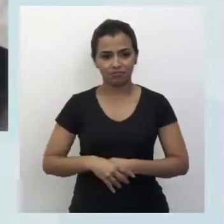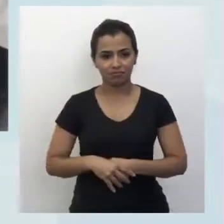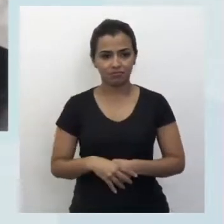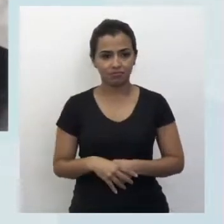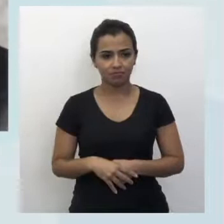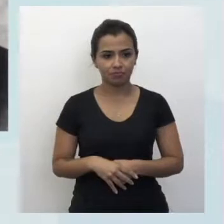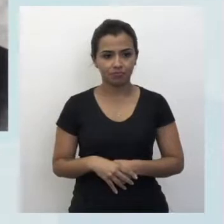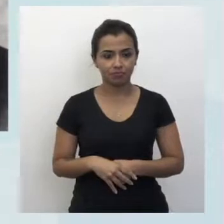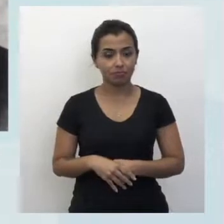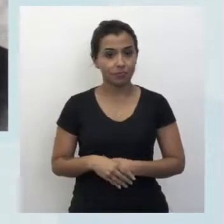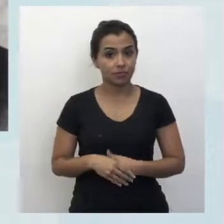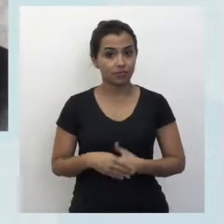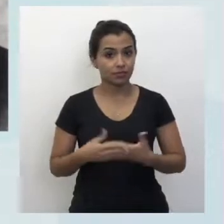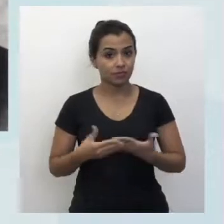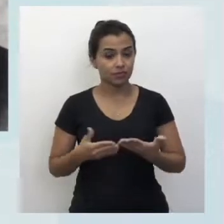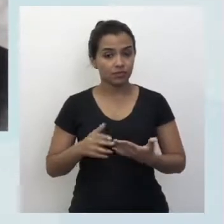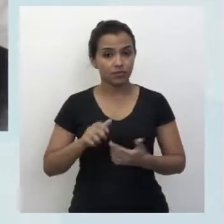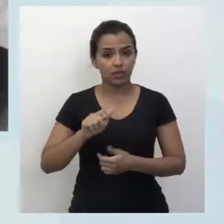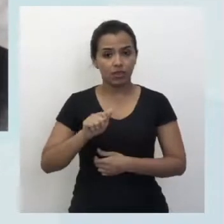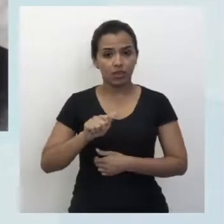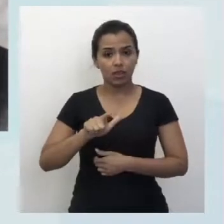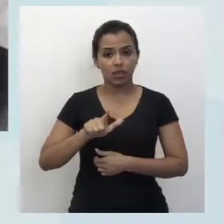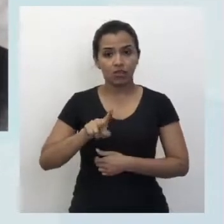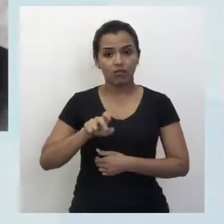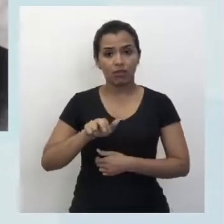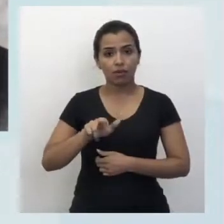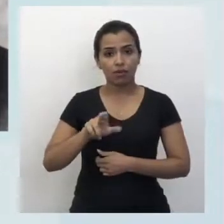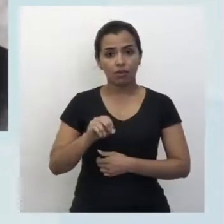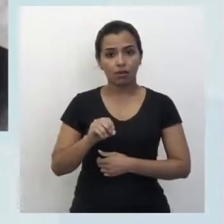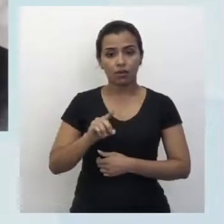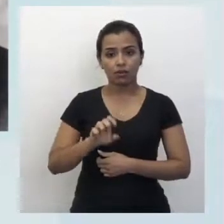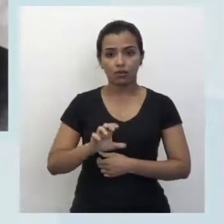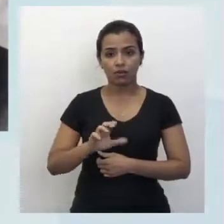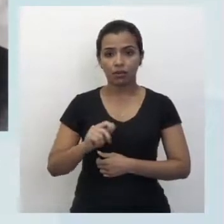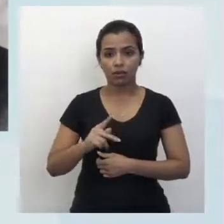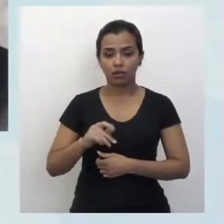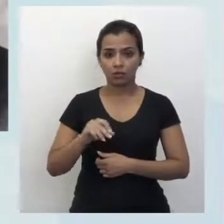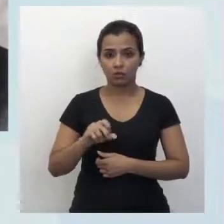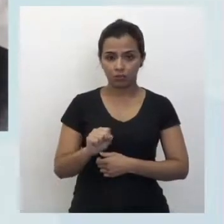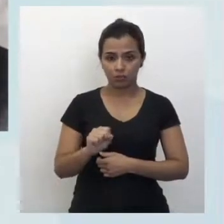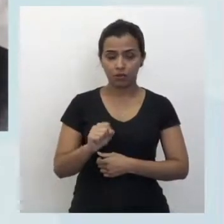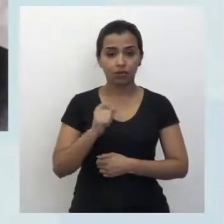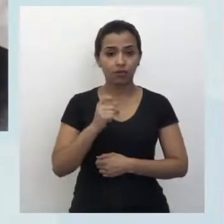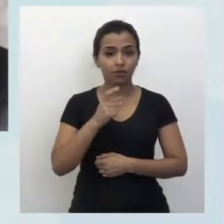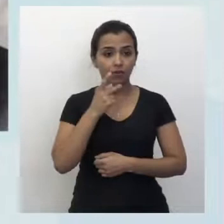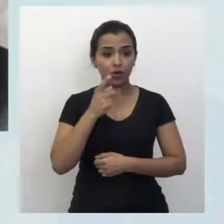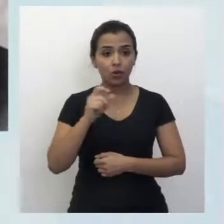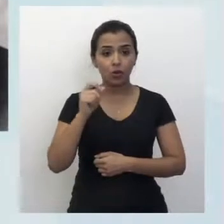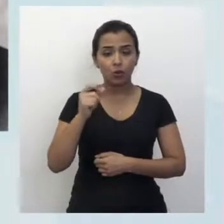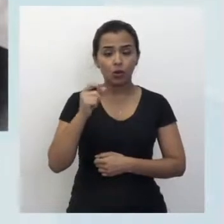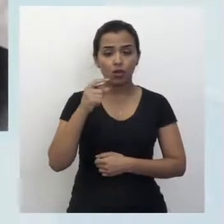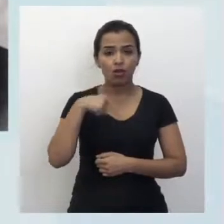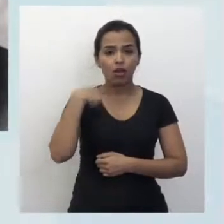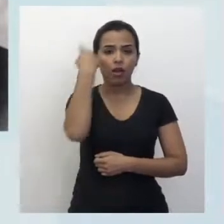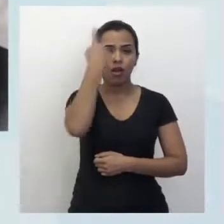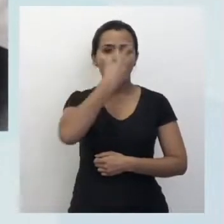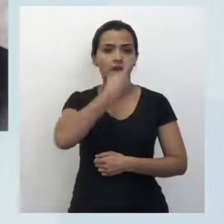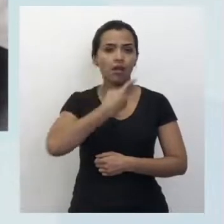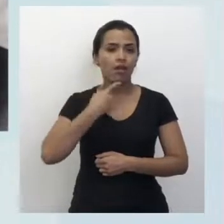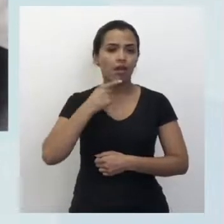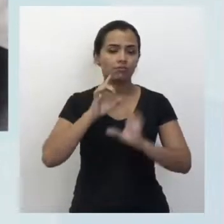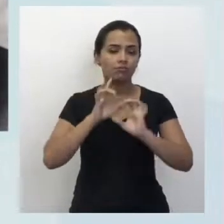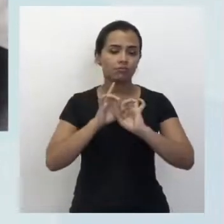Então, Álvaro de Campos escreveu: a frescura na face de não cumprir um